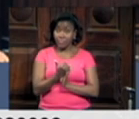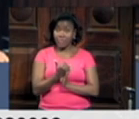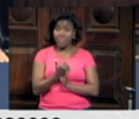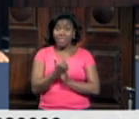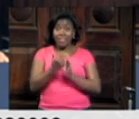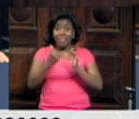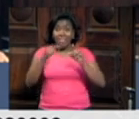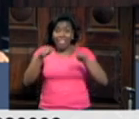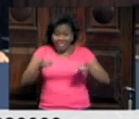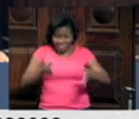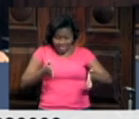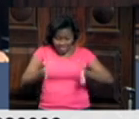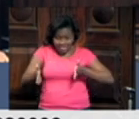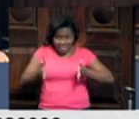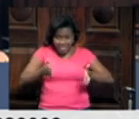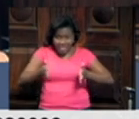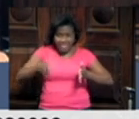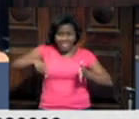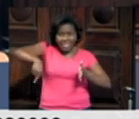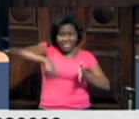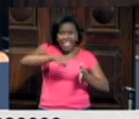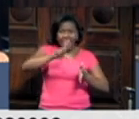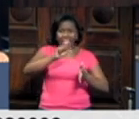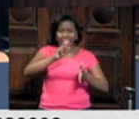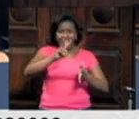nesta fase de Lava Jato,